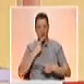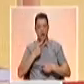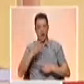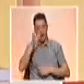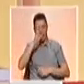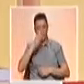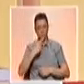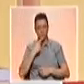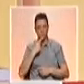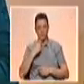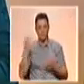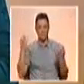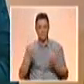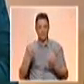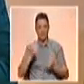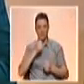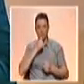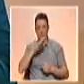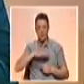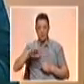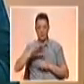fazemos. É verdade. Onde é que o fazemos?